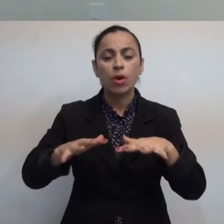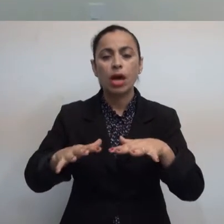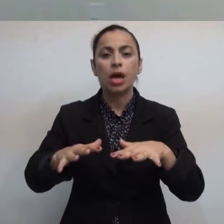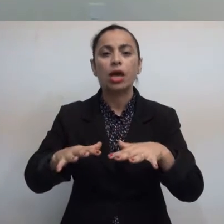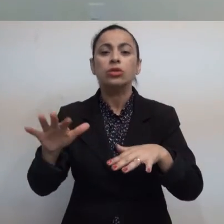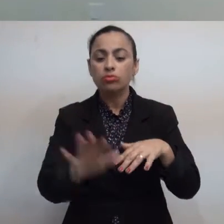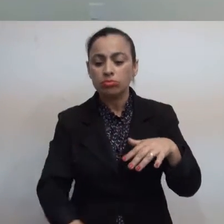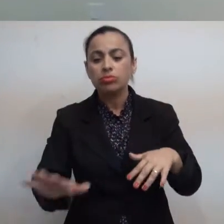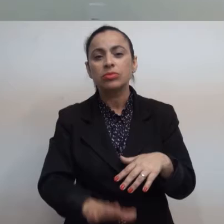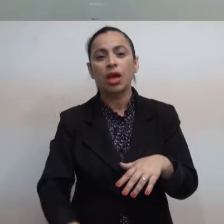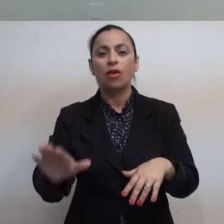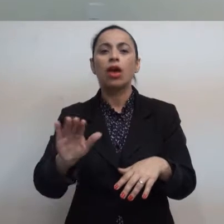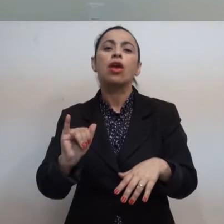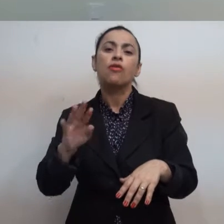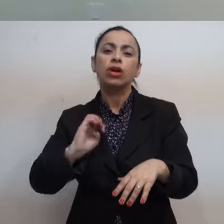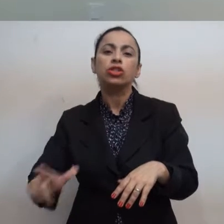movimento